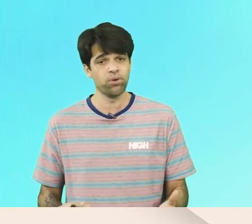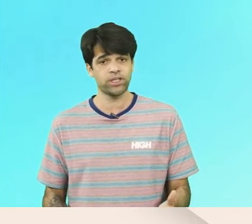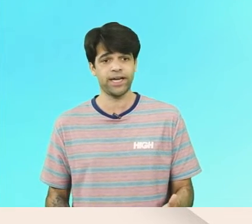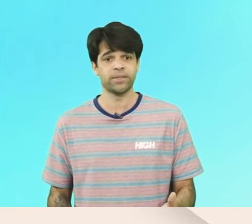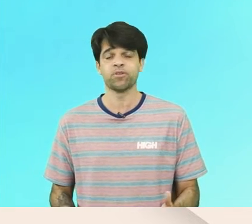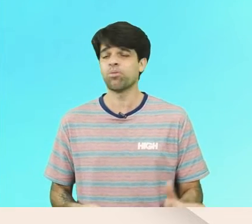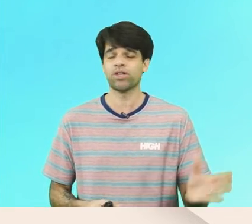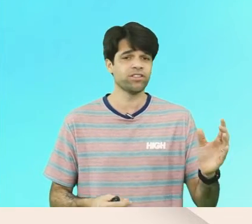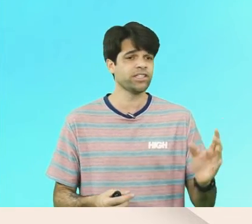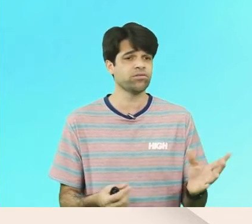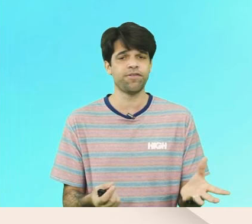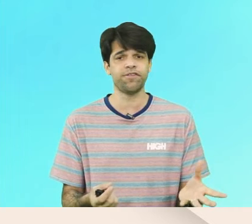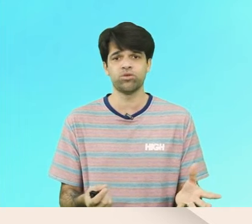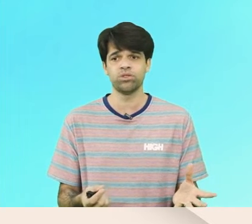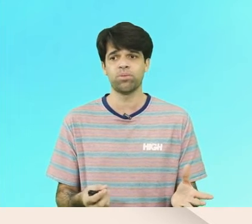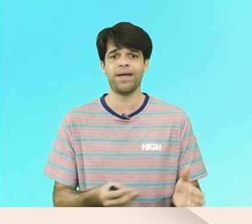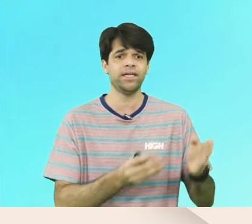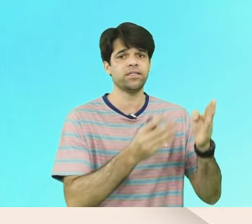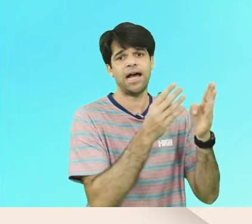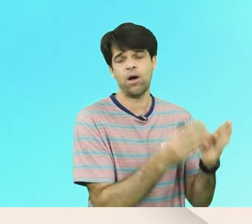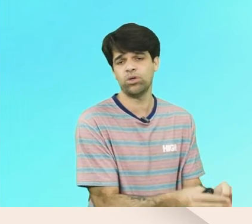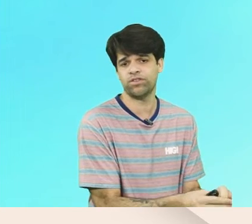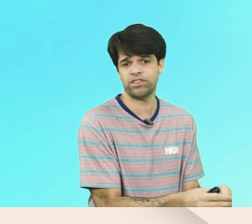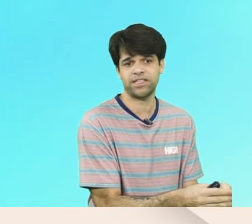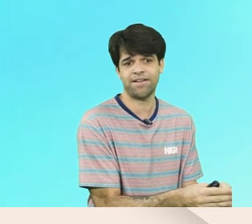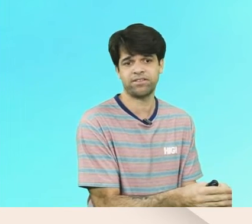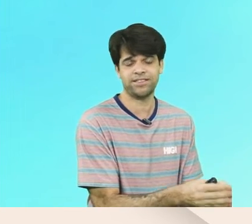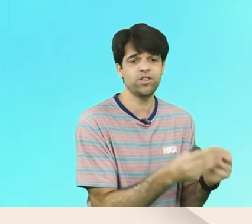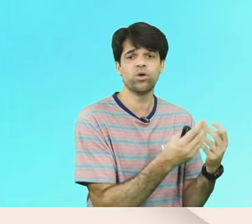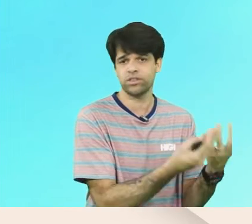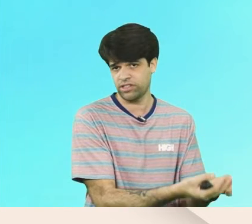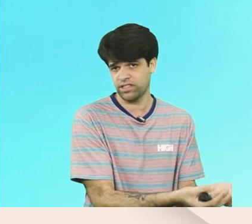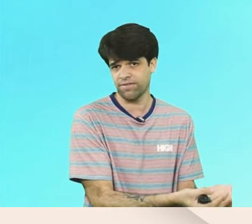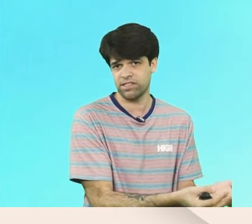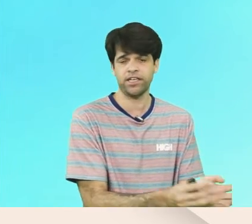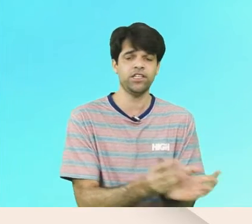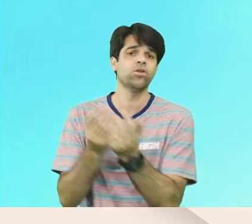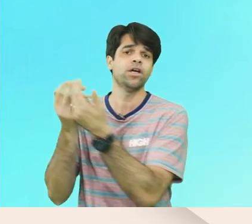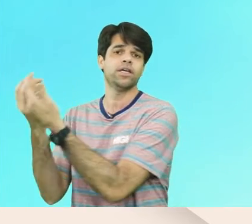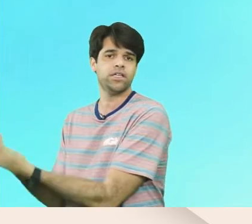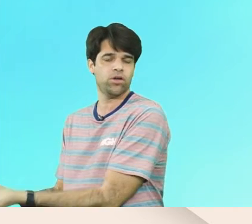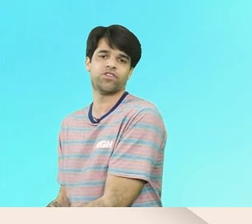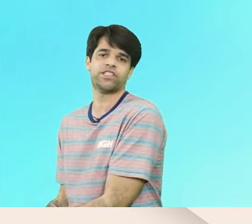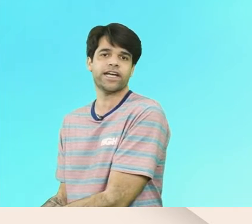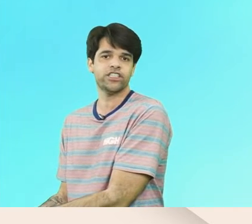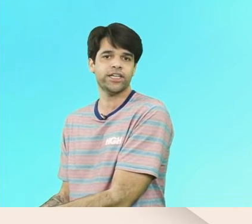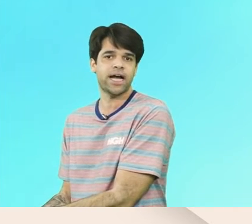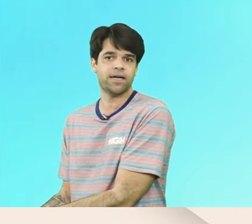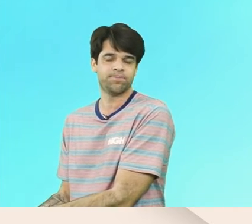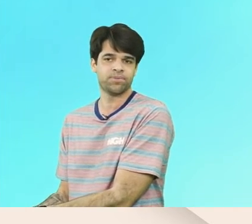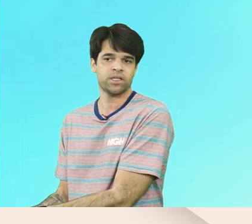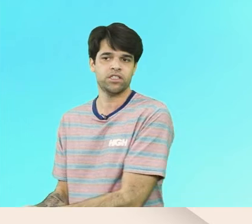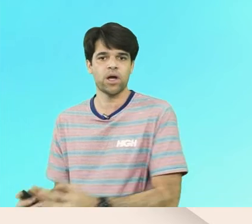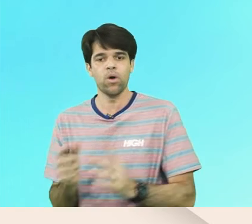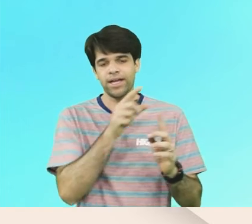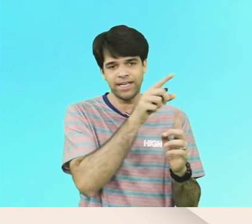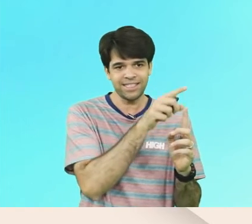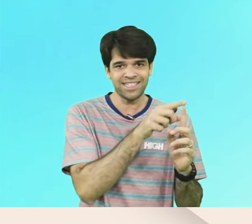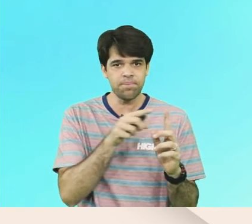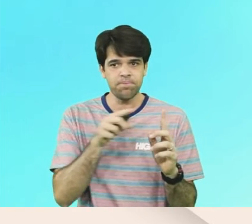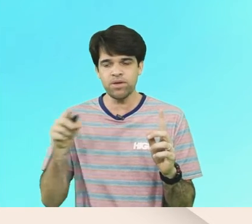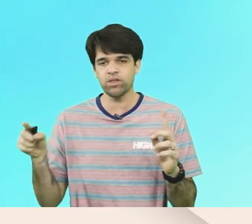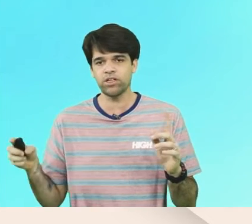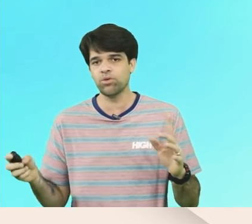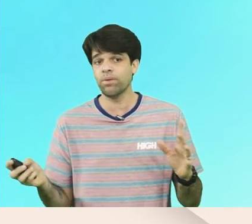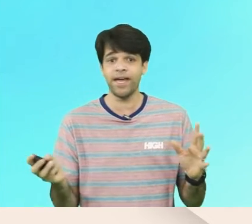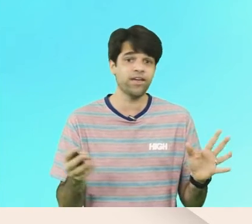perdida. Por quê? Porque você não definiu muito bem de onde você estava saindo e onde você quer chegar. Então,